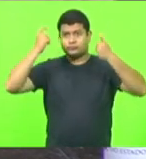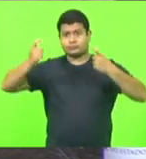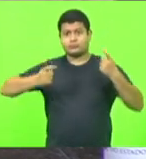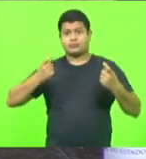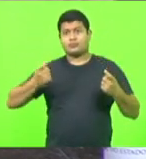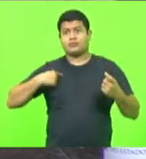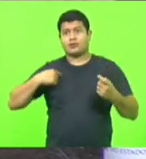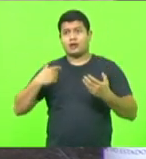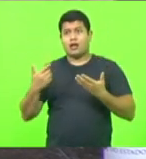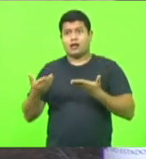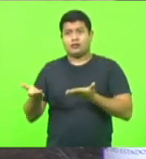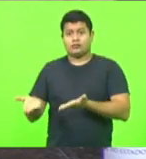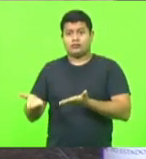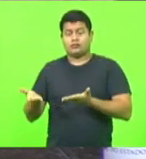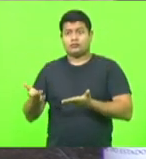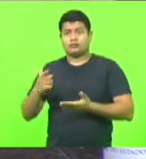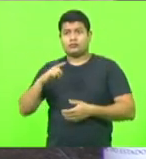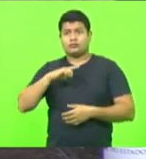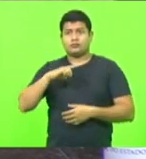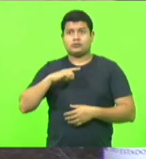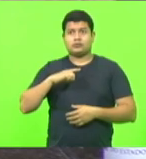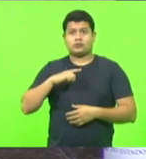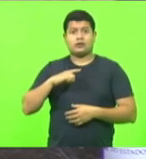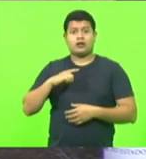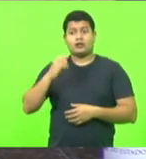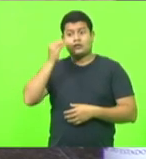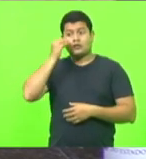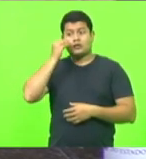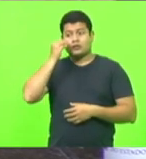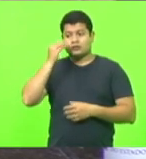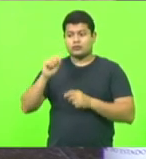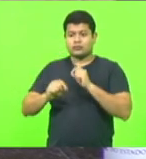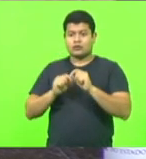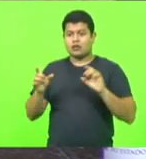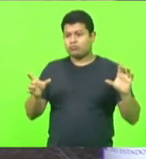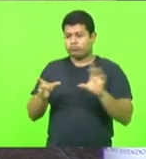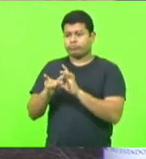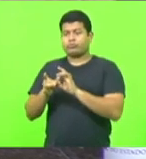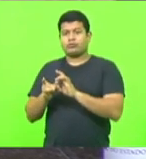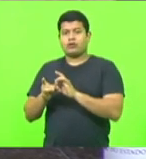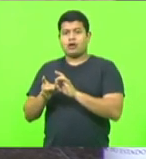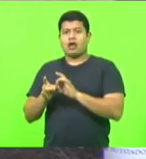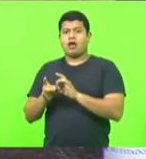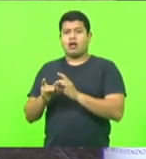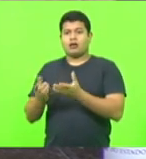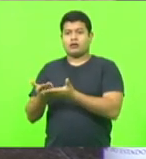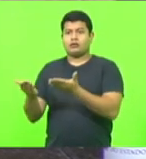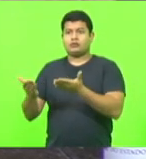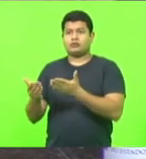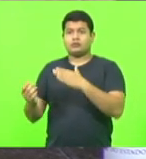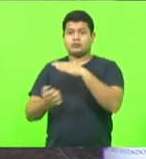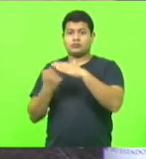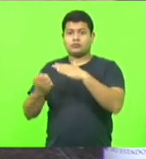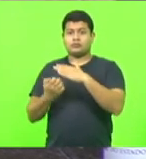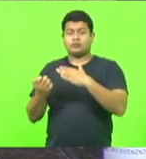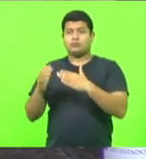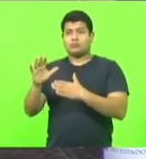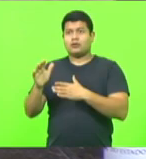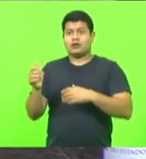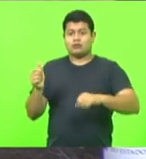rede, mas aí o que os moradores fazem? A Casan vai lá e reverte tudo. Em um dia